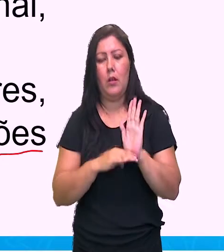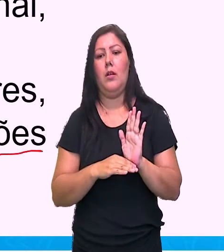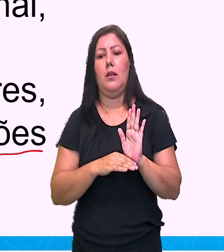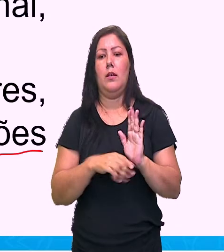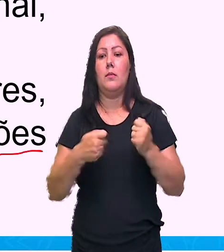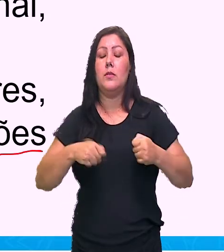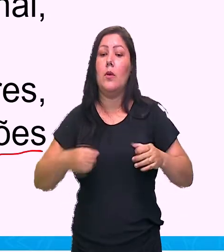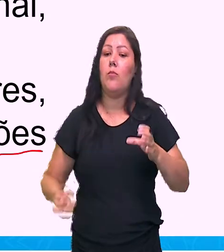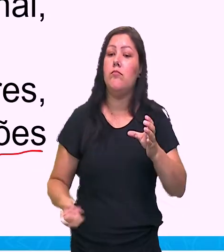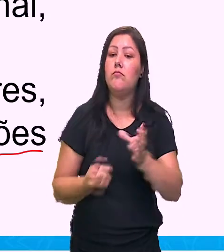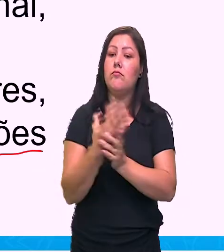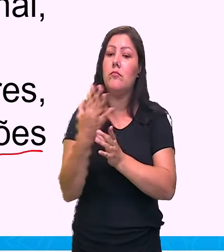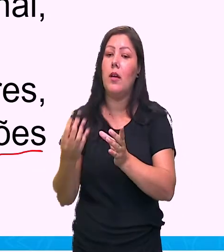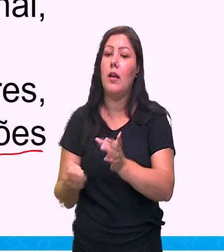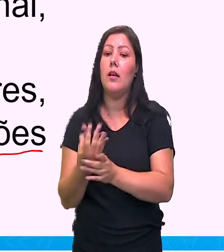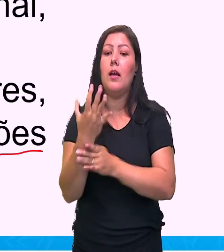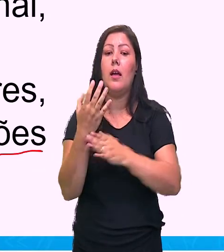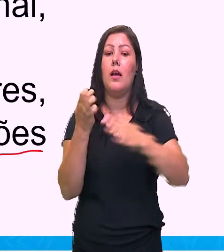organizações